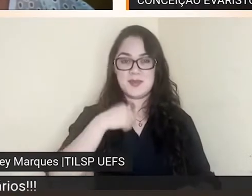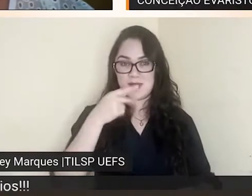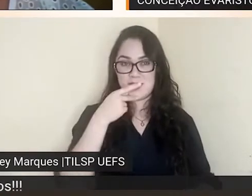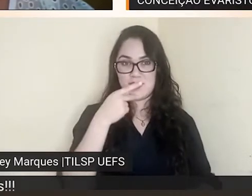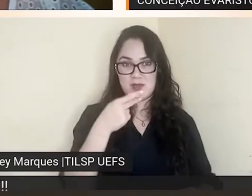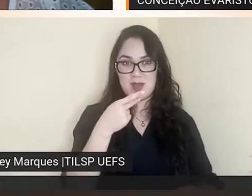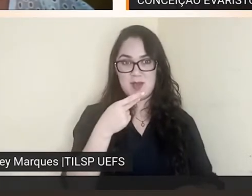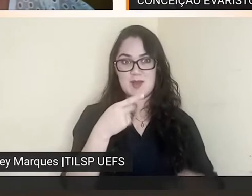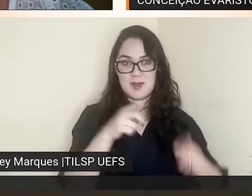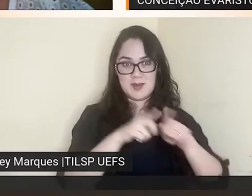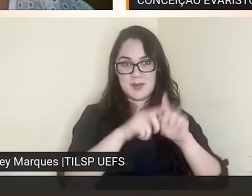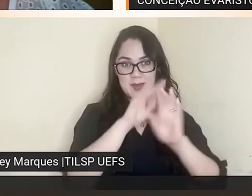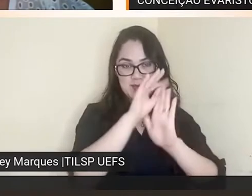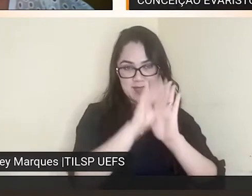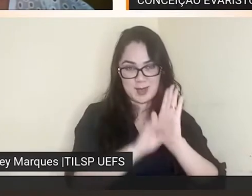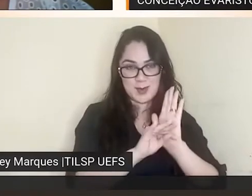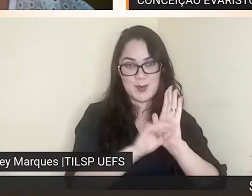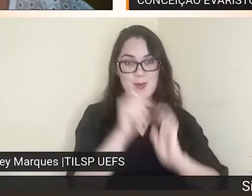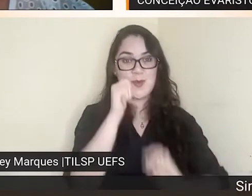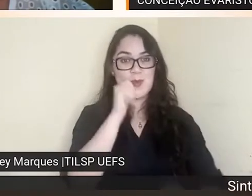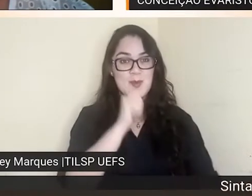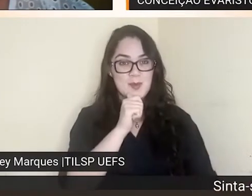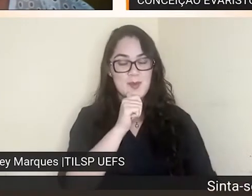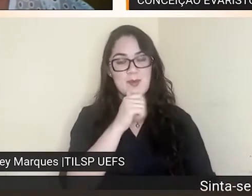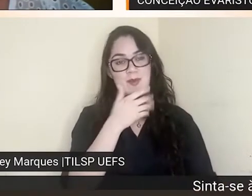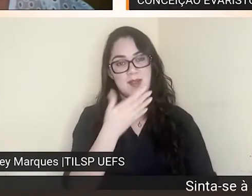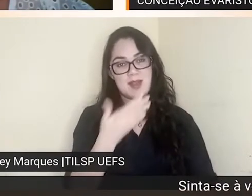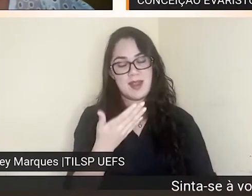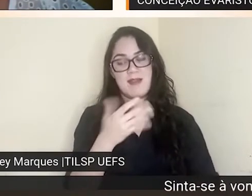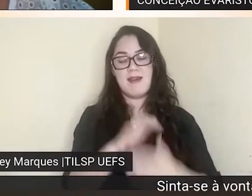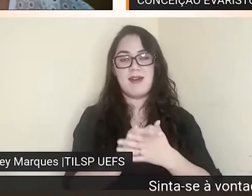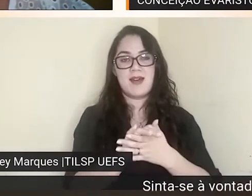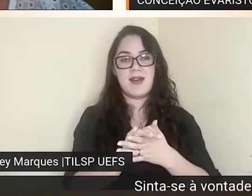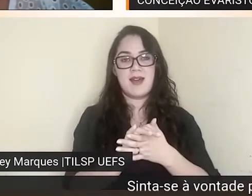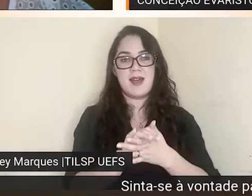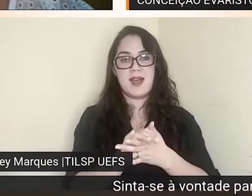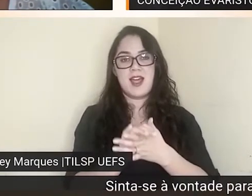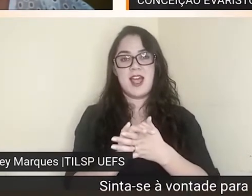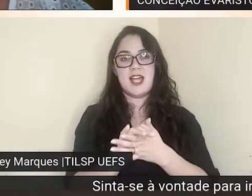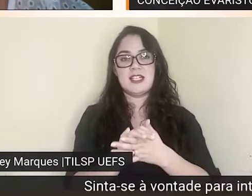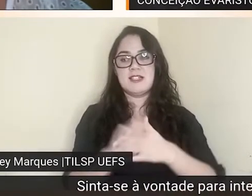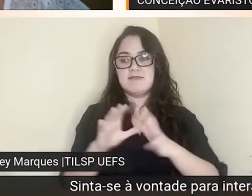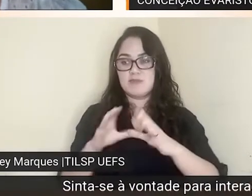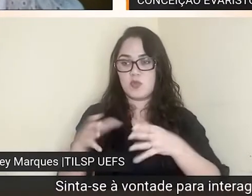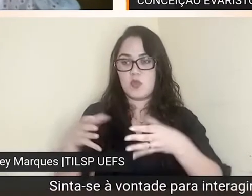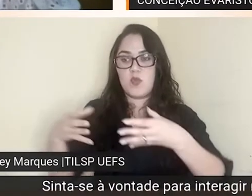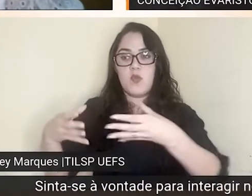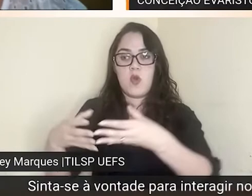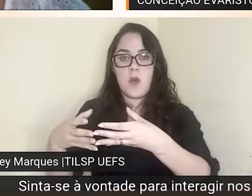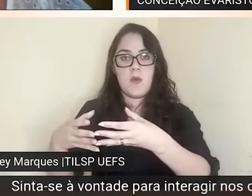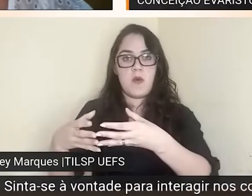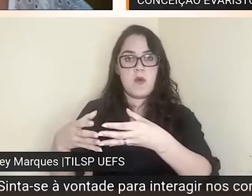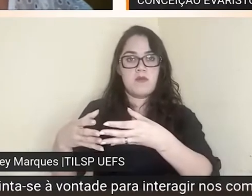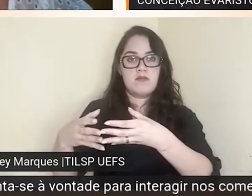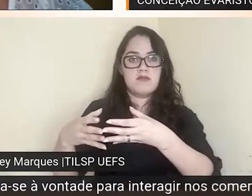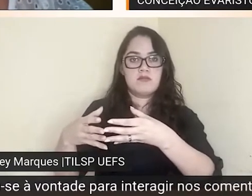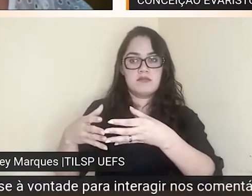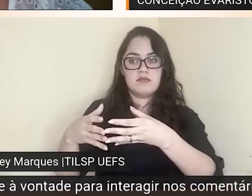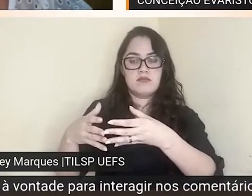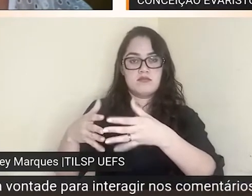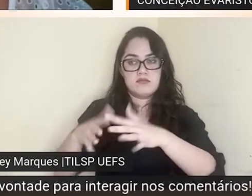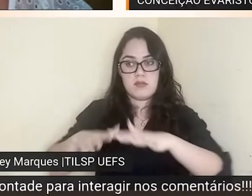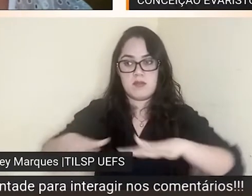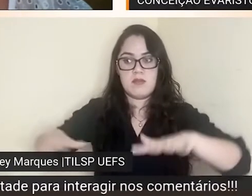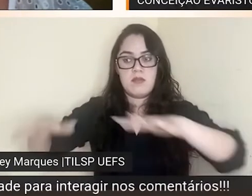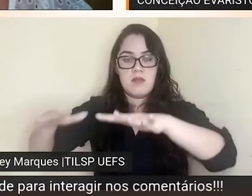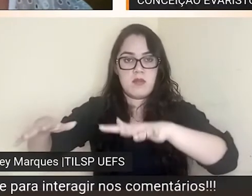também, no caso das mulheres oriundas das classes populares, quando eu digo aos 11 anos é